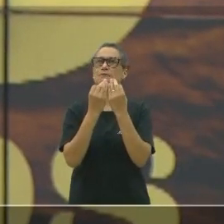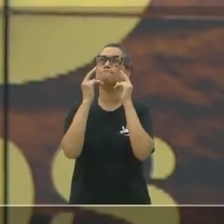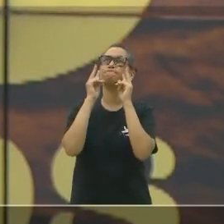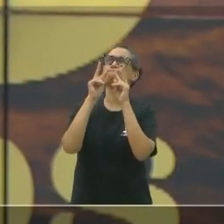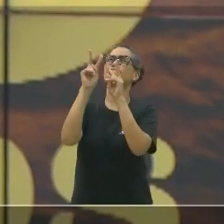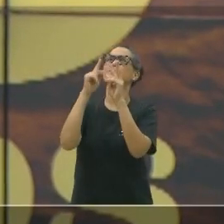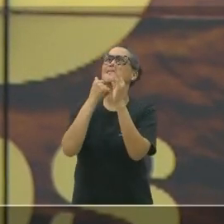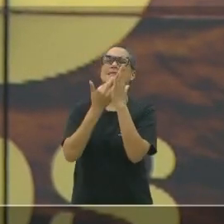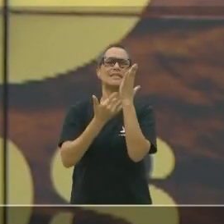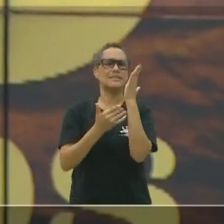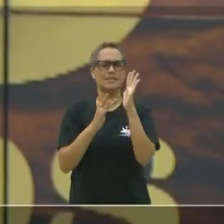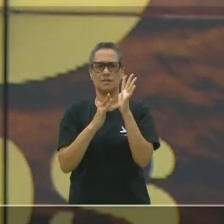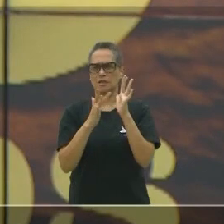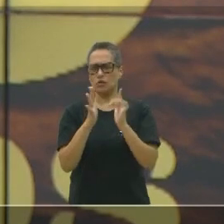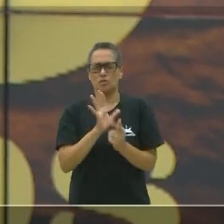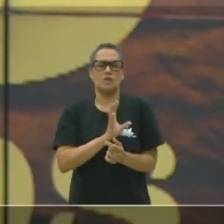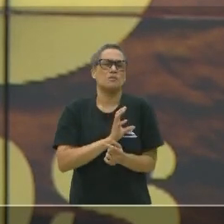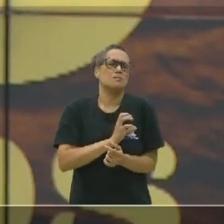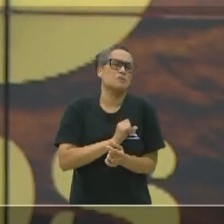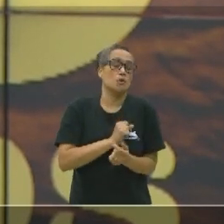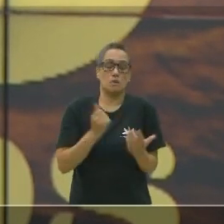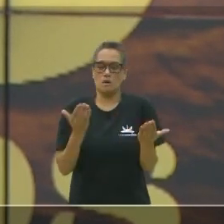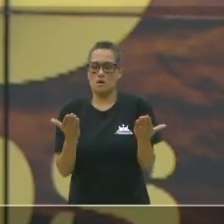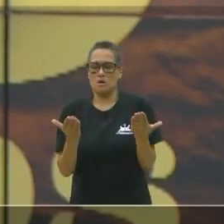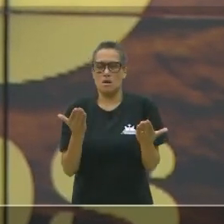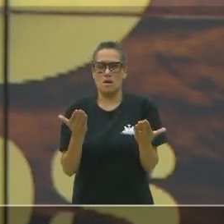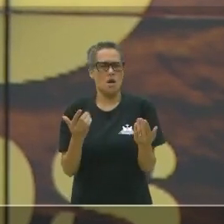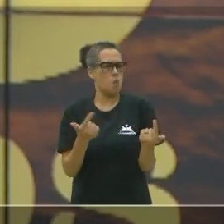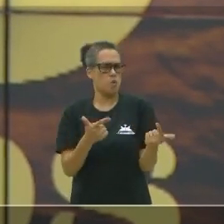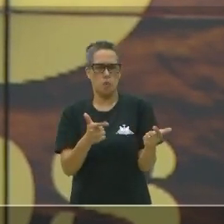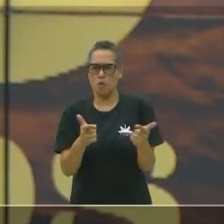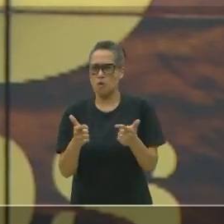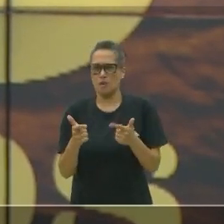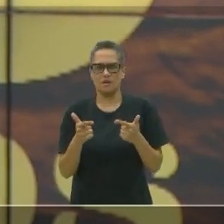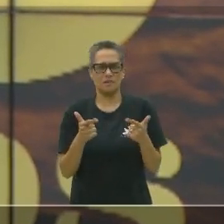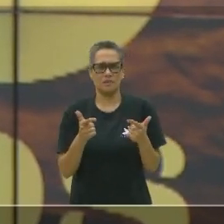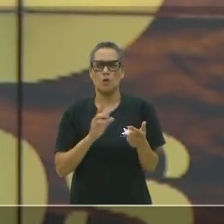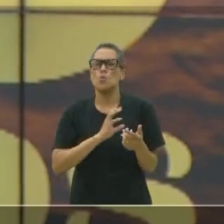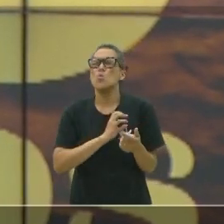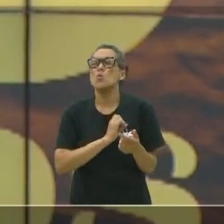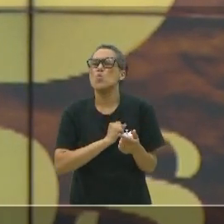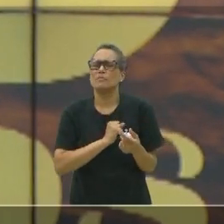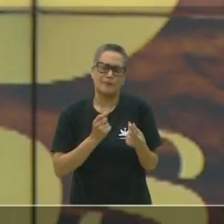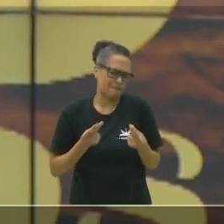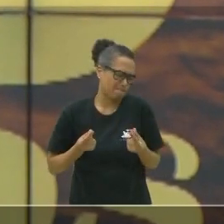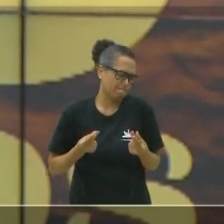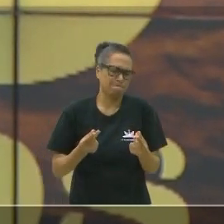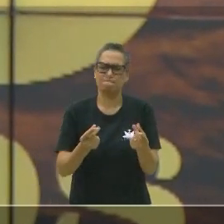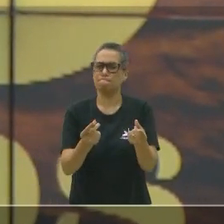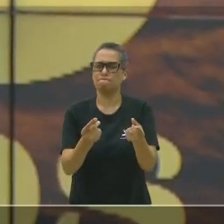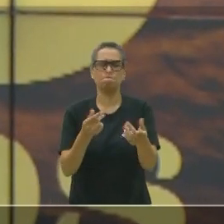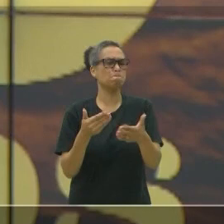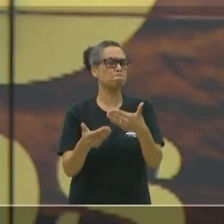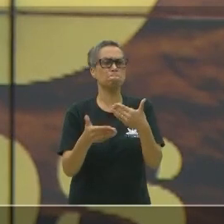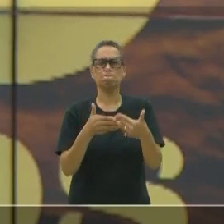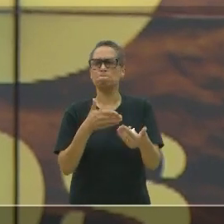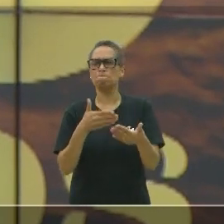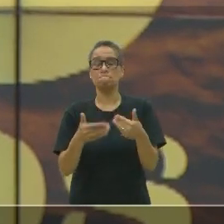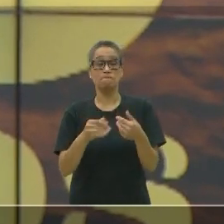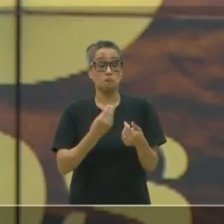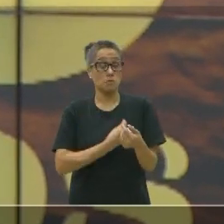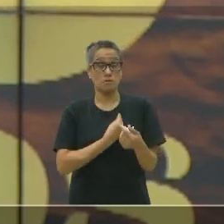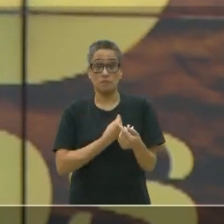amor incomparável, este amor incondicional. Independente da situação que